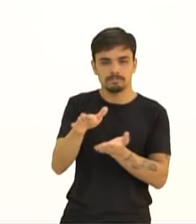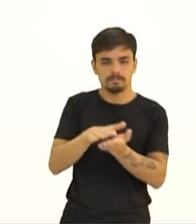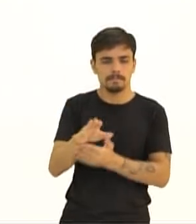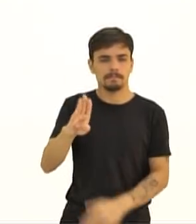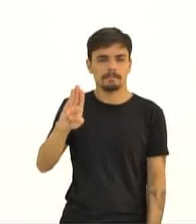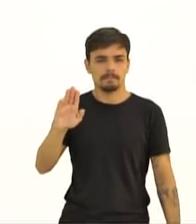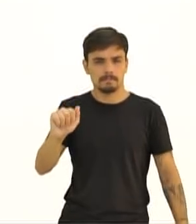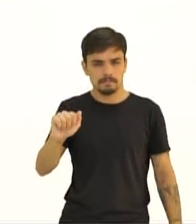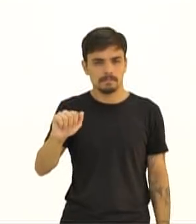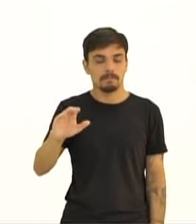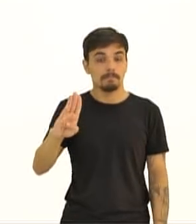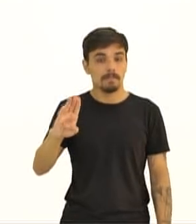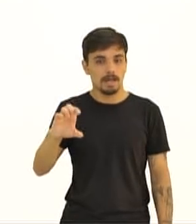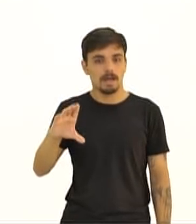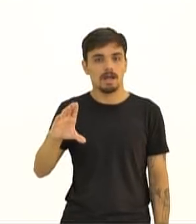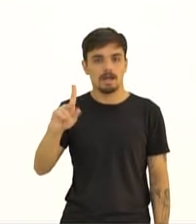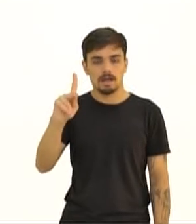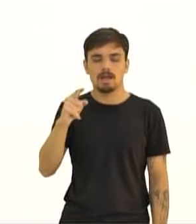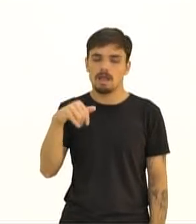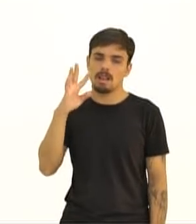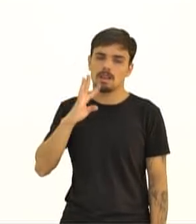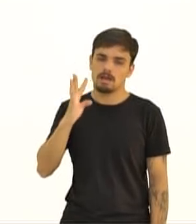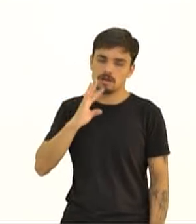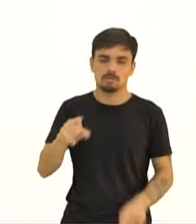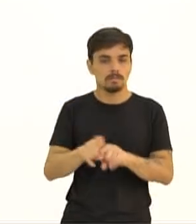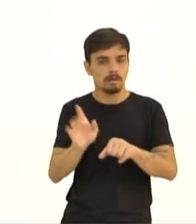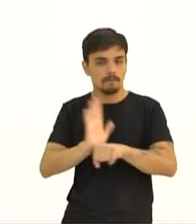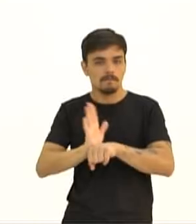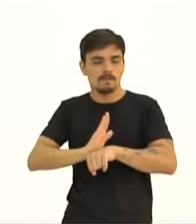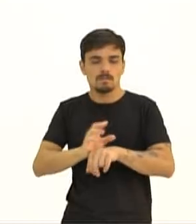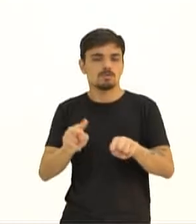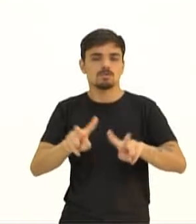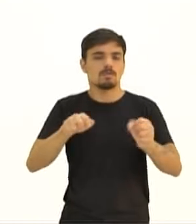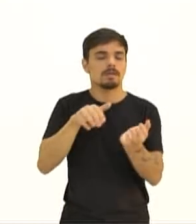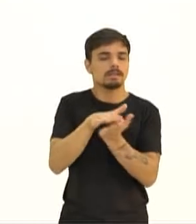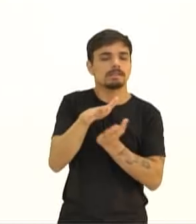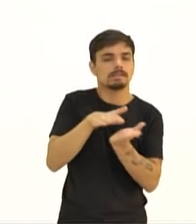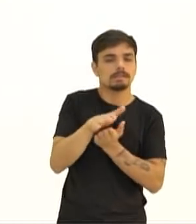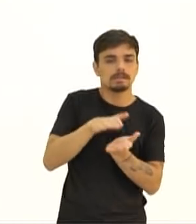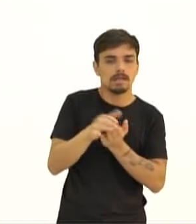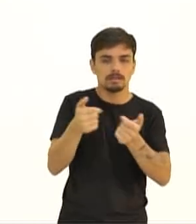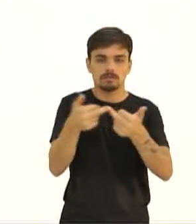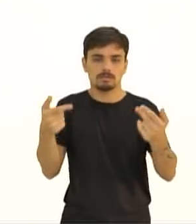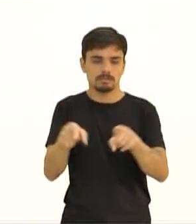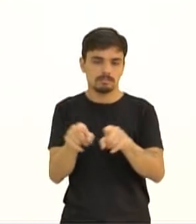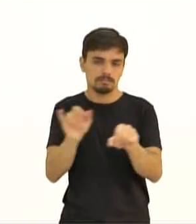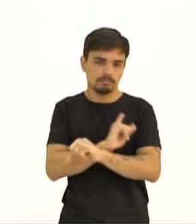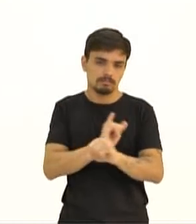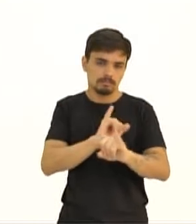Bloom. Também é um filme bem divertido que vai falar sobre consumir, né? A gente falou de